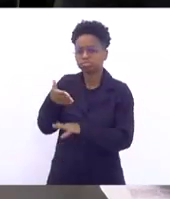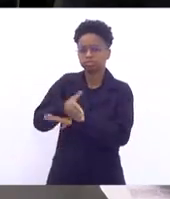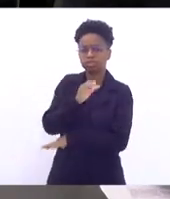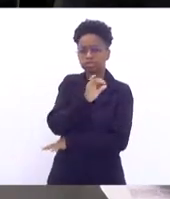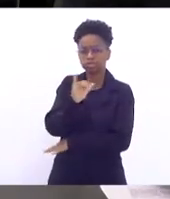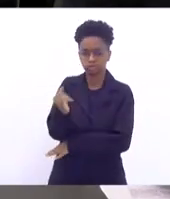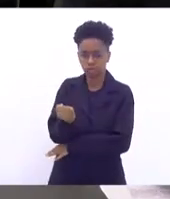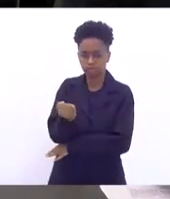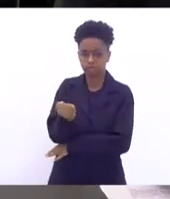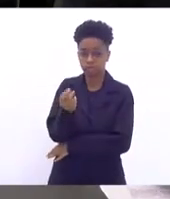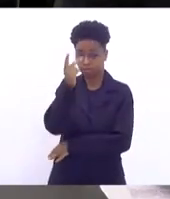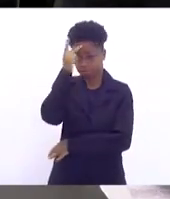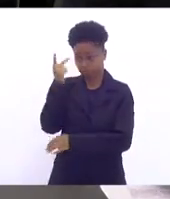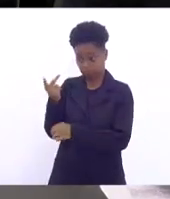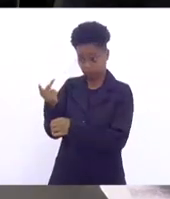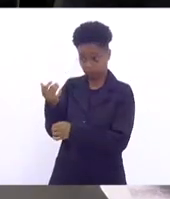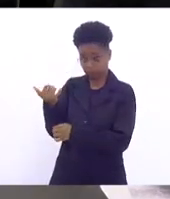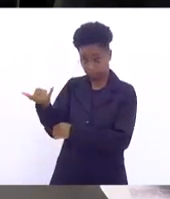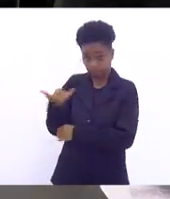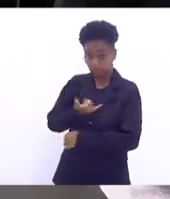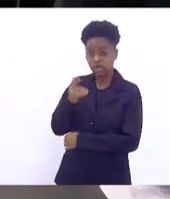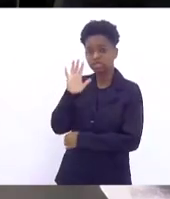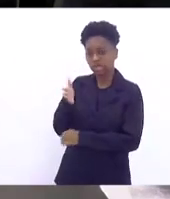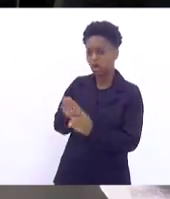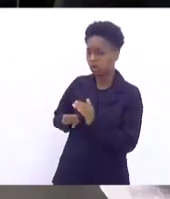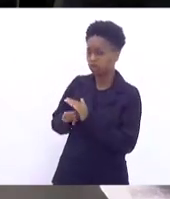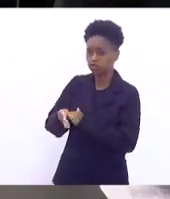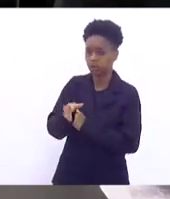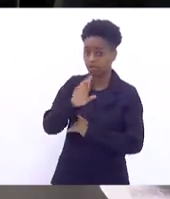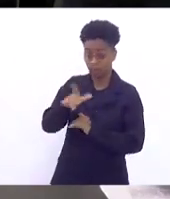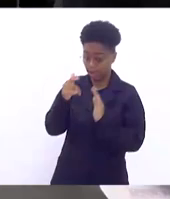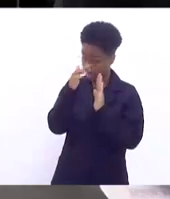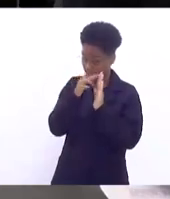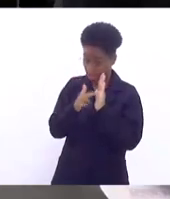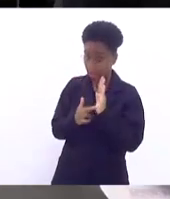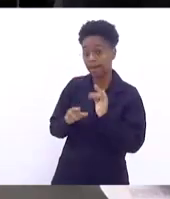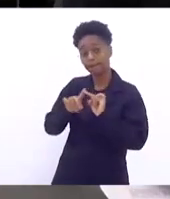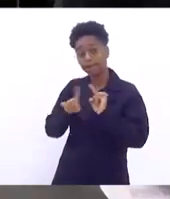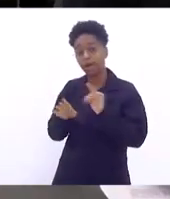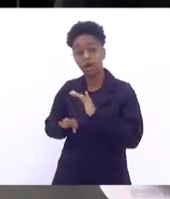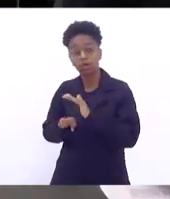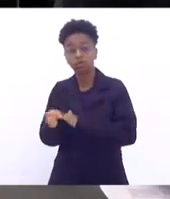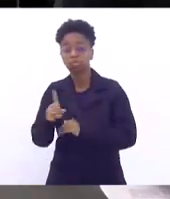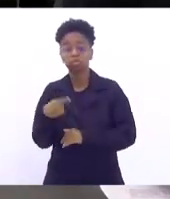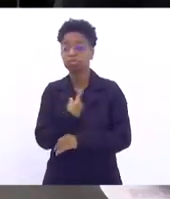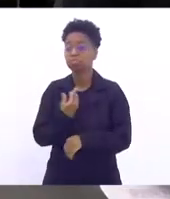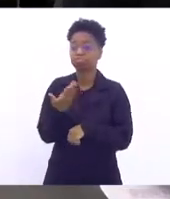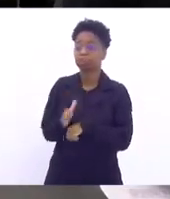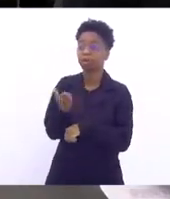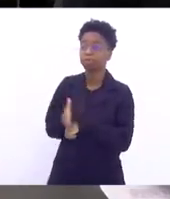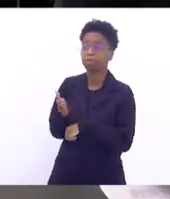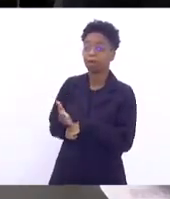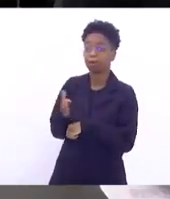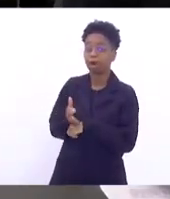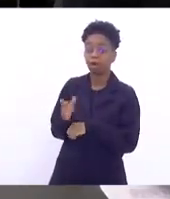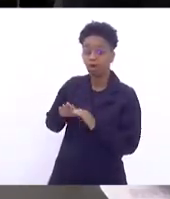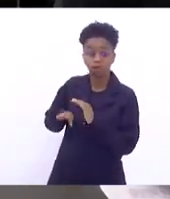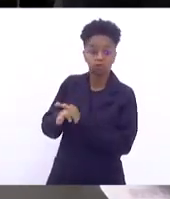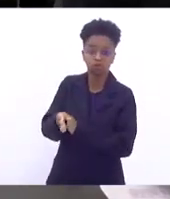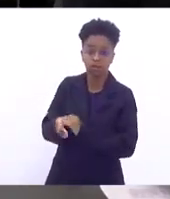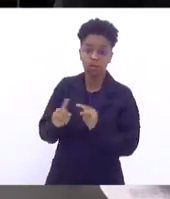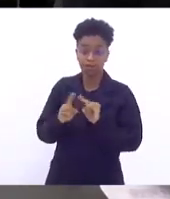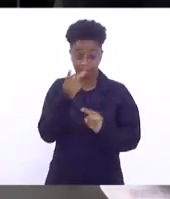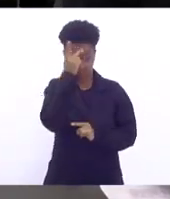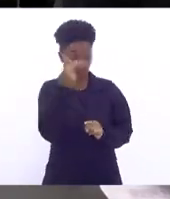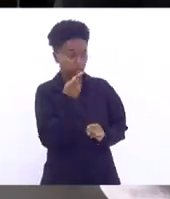me disseram assim olha mas é praxe não tá na regra mas é prática aí a gente foi fazendo porque é praxe e teve gente que diz assim